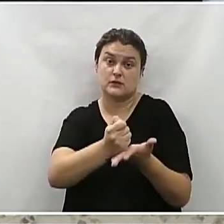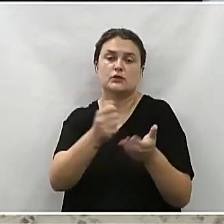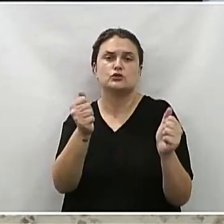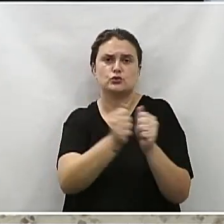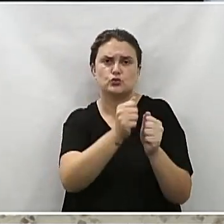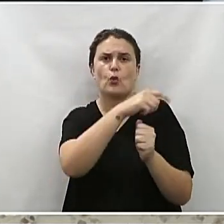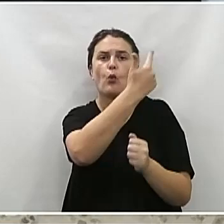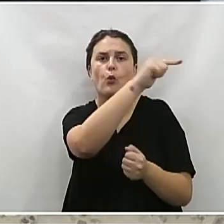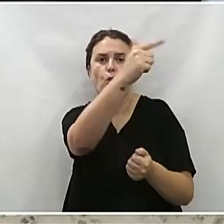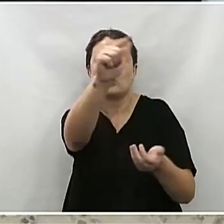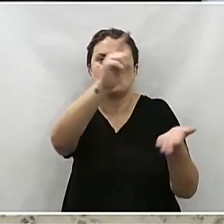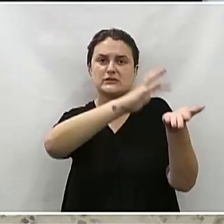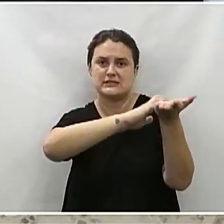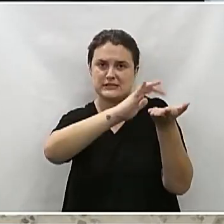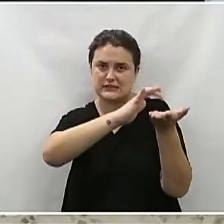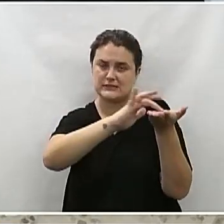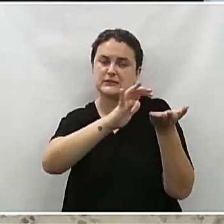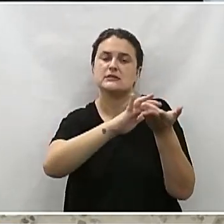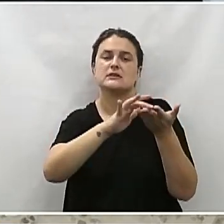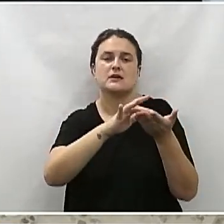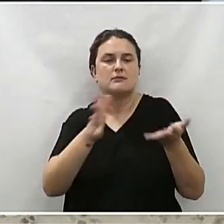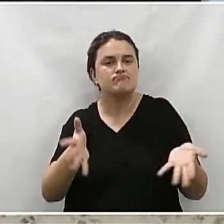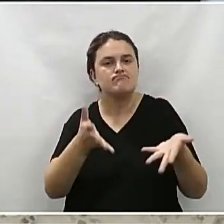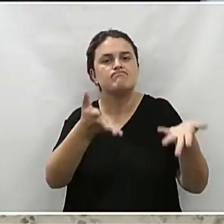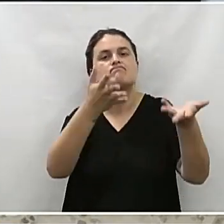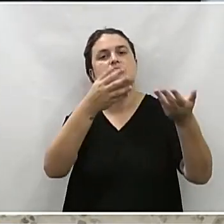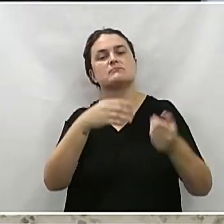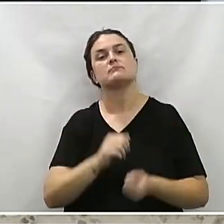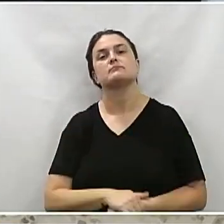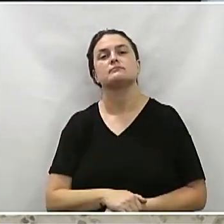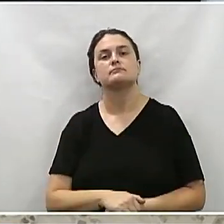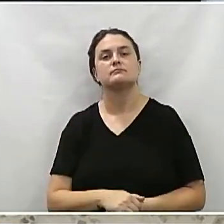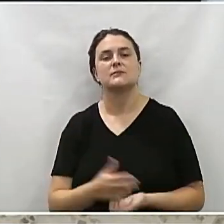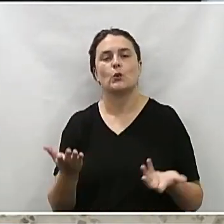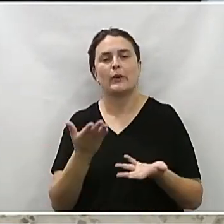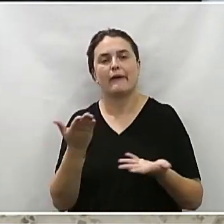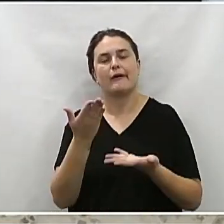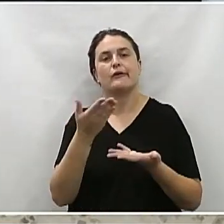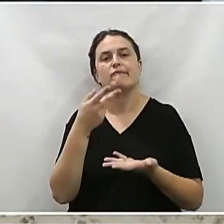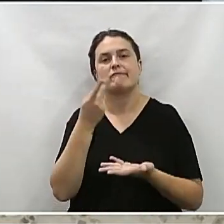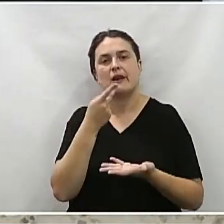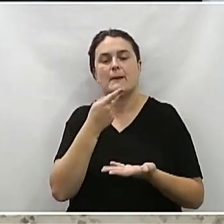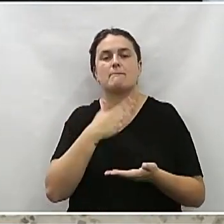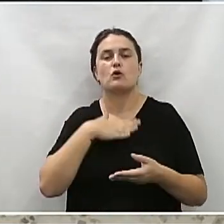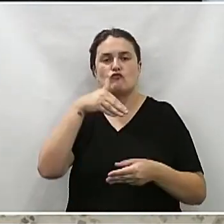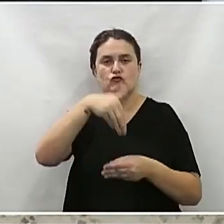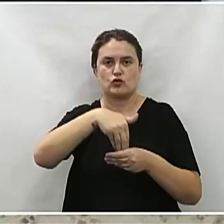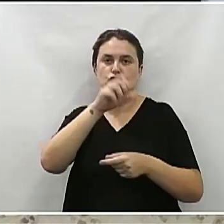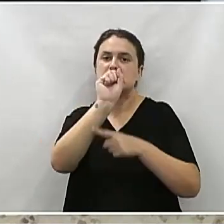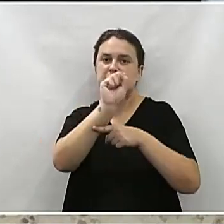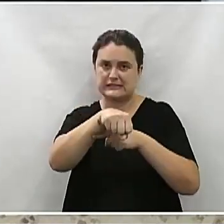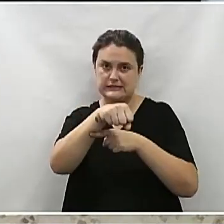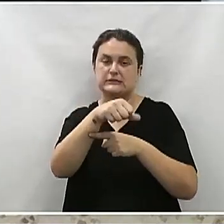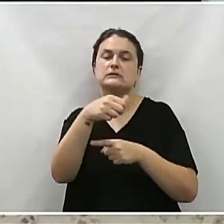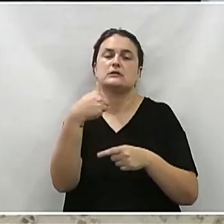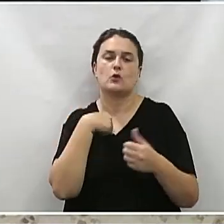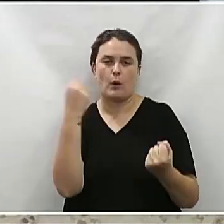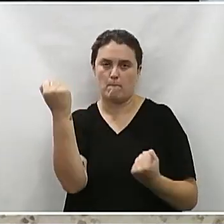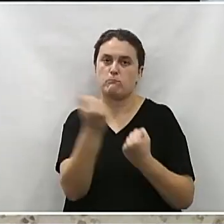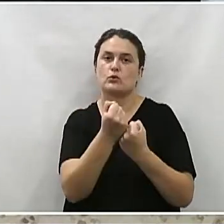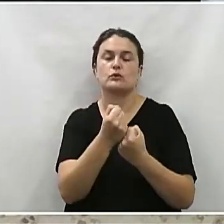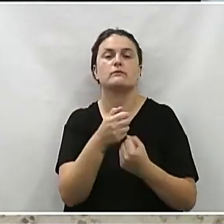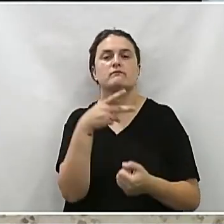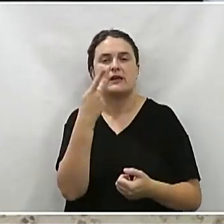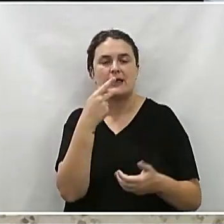secretarias ao lado do prefeito municipal, colocar em prática. Então, quero aqui dizer que o meu voto é favorável a esse projeto e